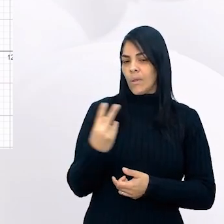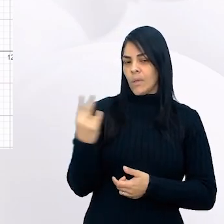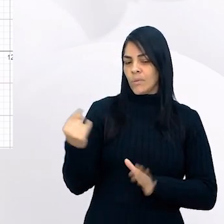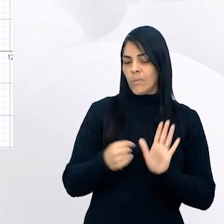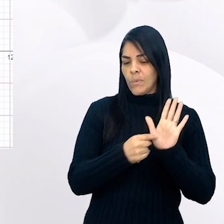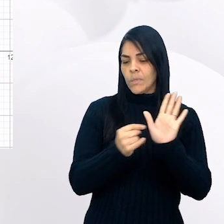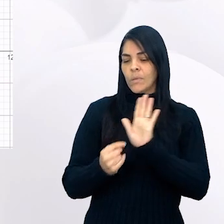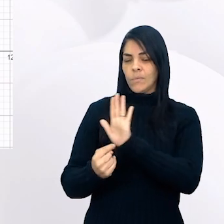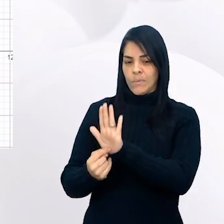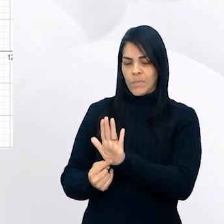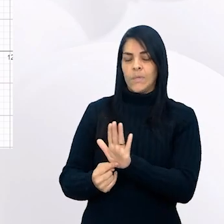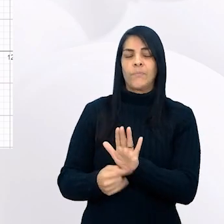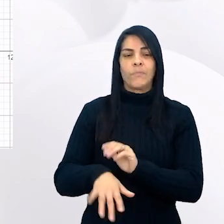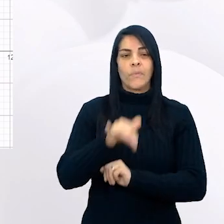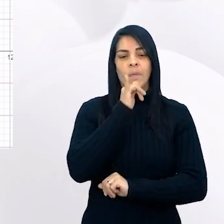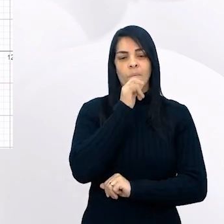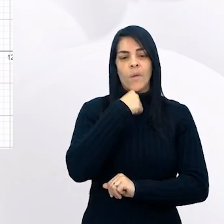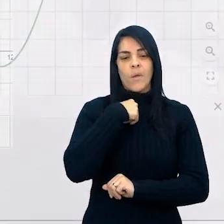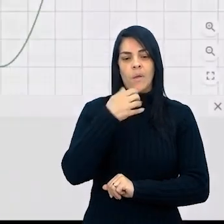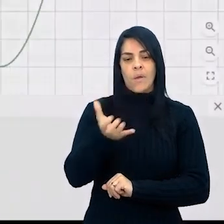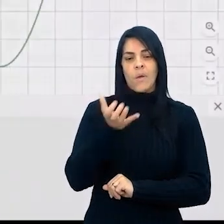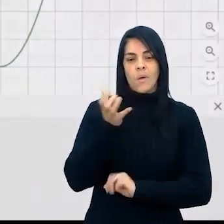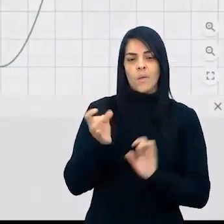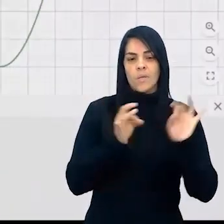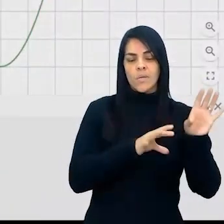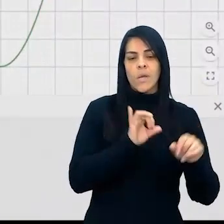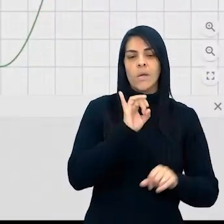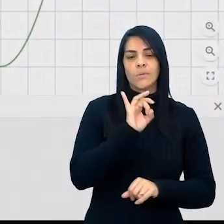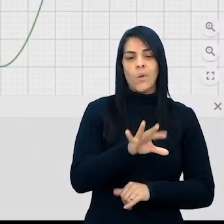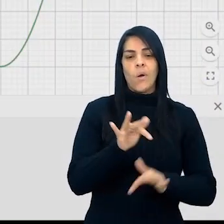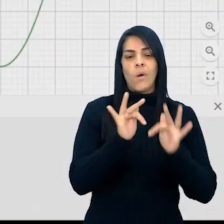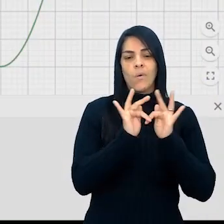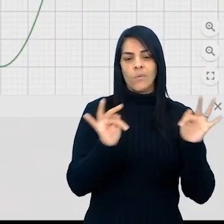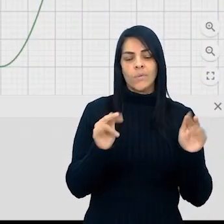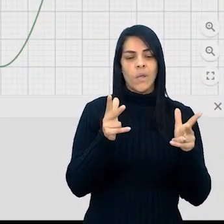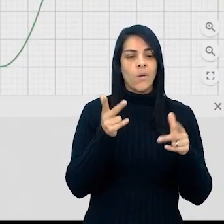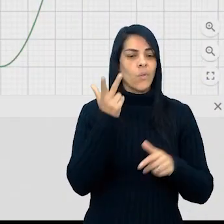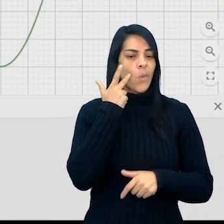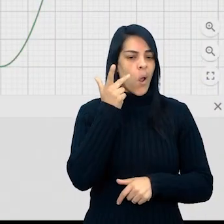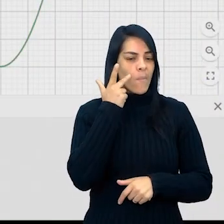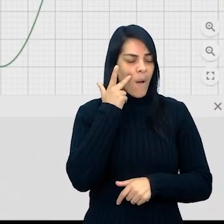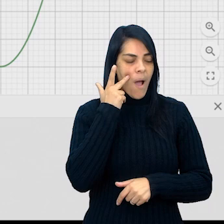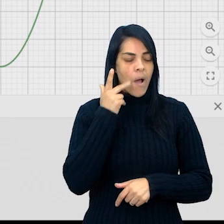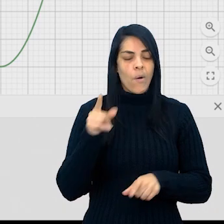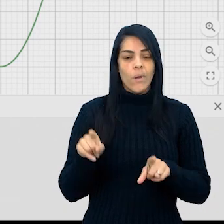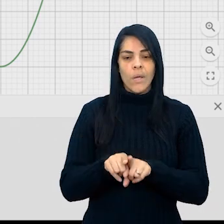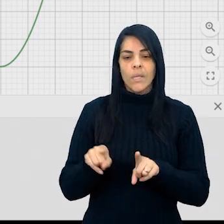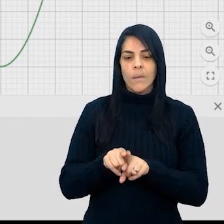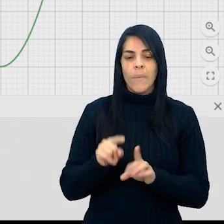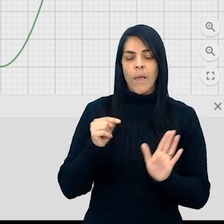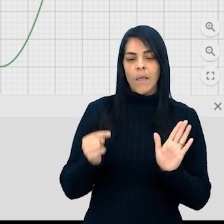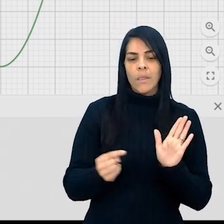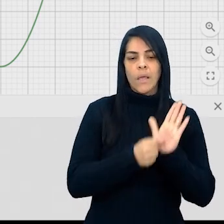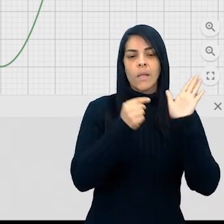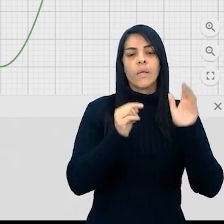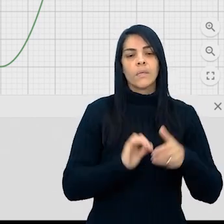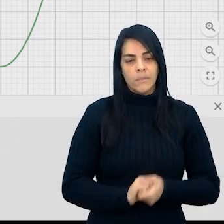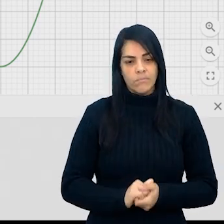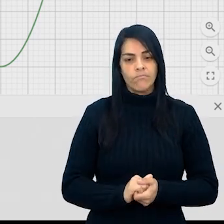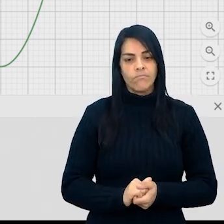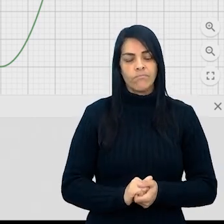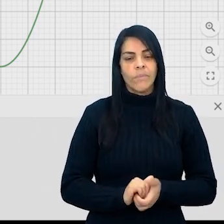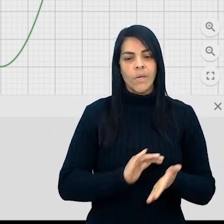né, por exemplo, eu quero deixar só a função normal, eu clico e tiro a